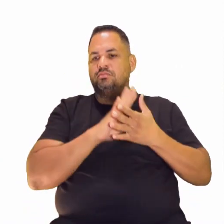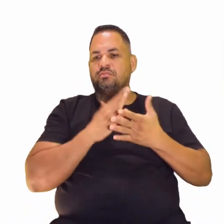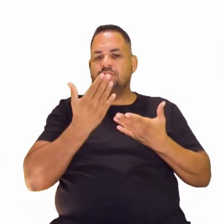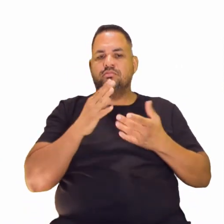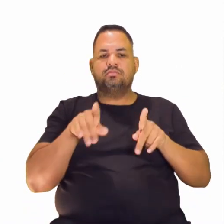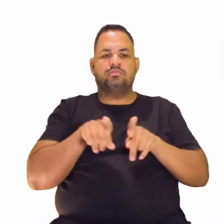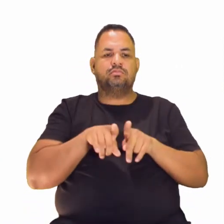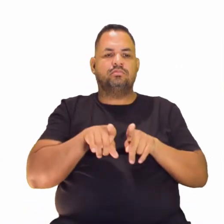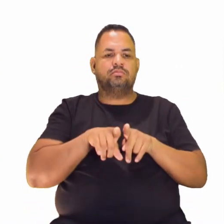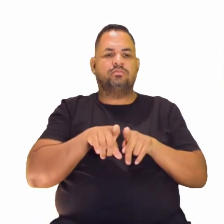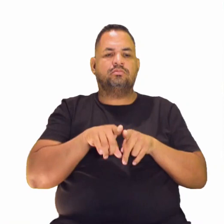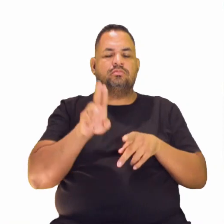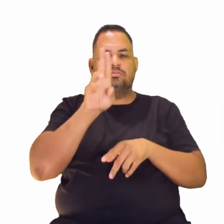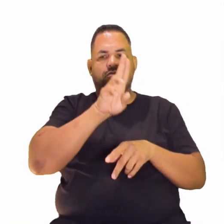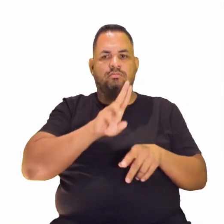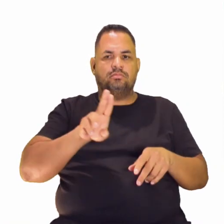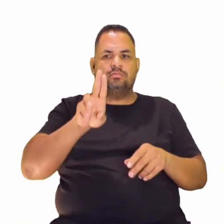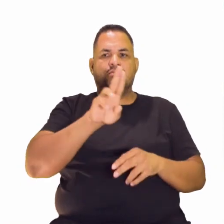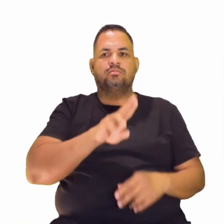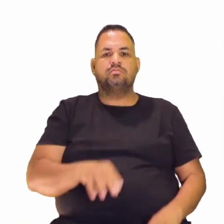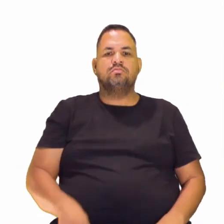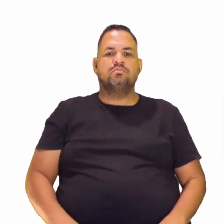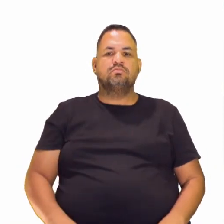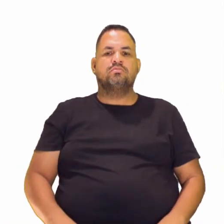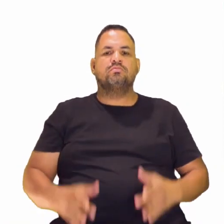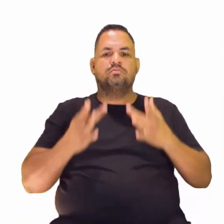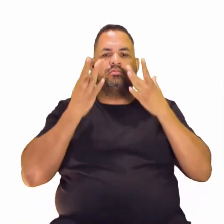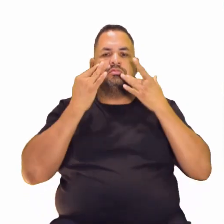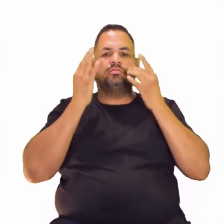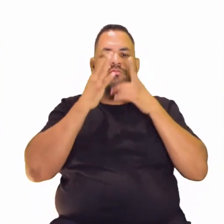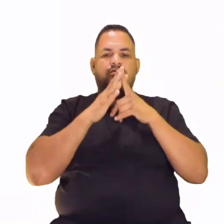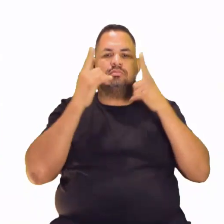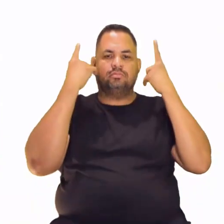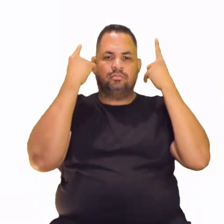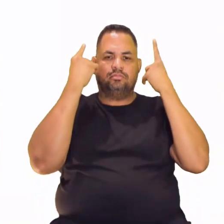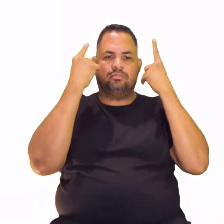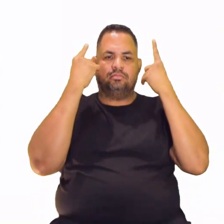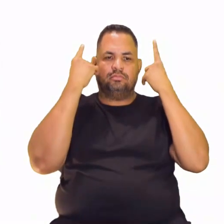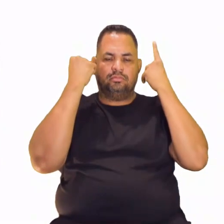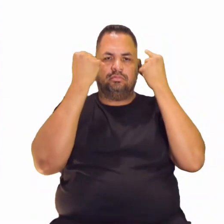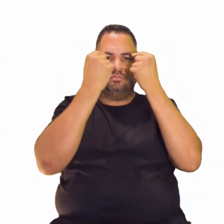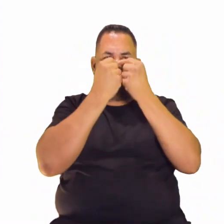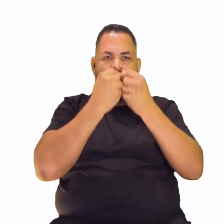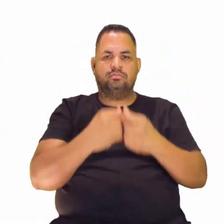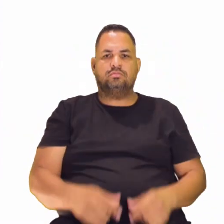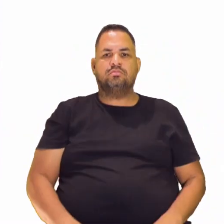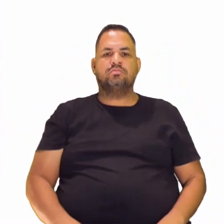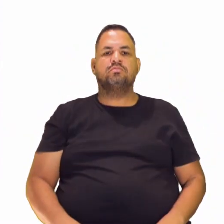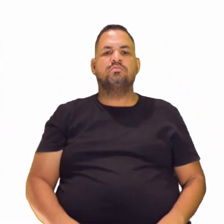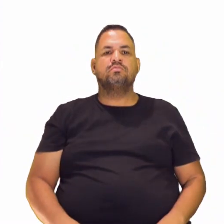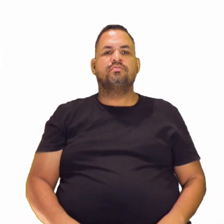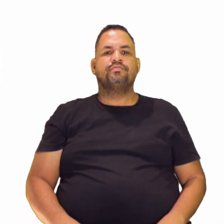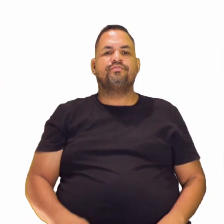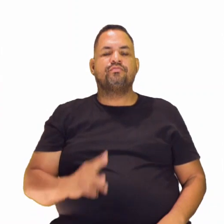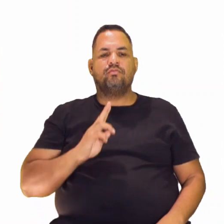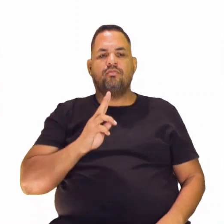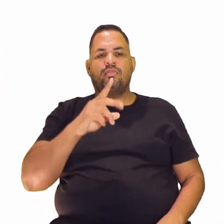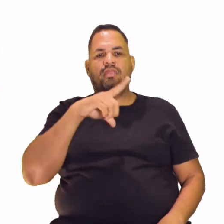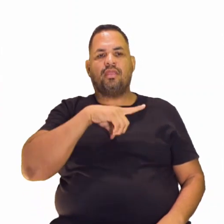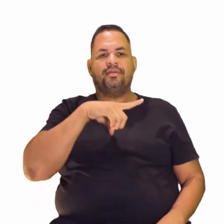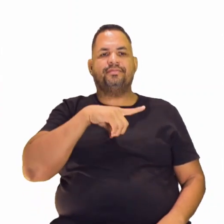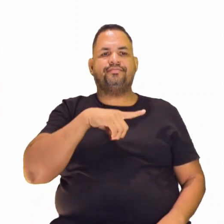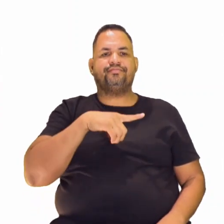máscara também foi utilizada no teatro grego, não vamos esquecer, né? Então, seguindo aqui, nós